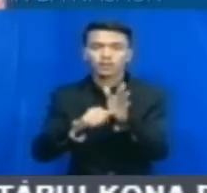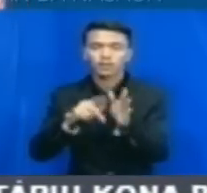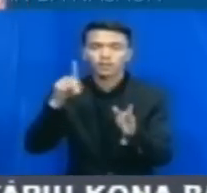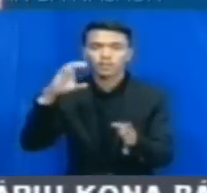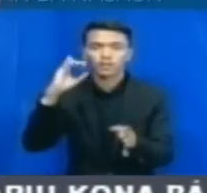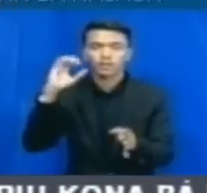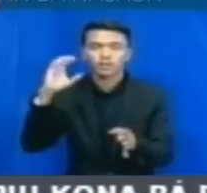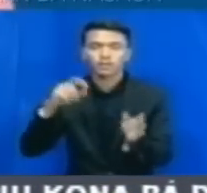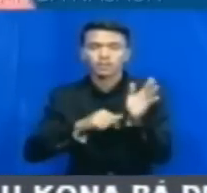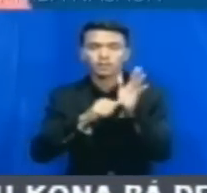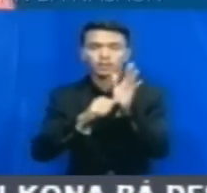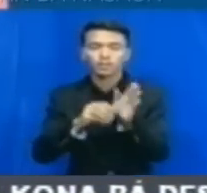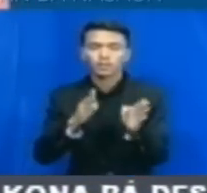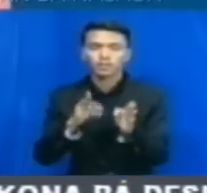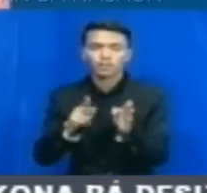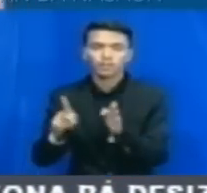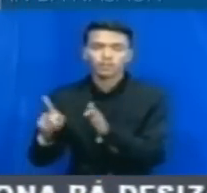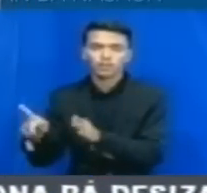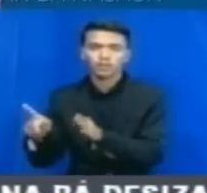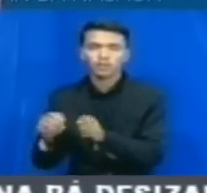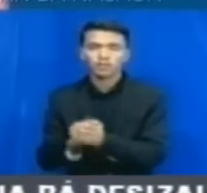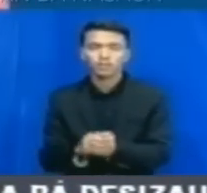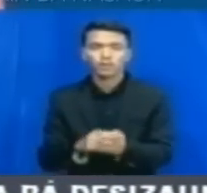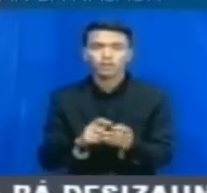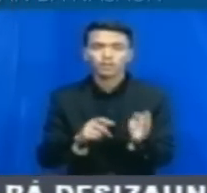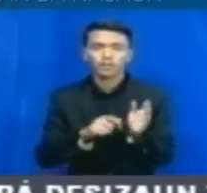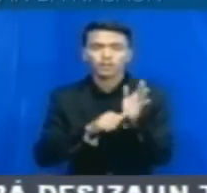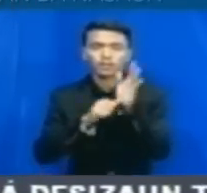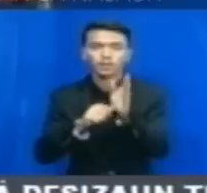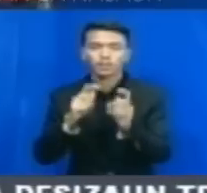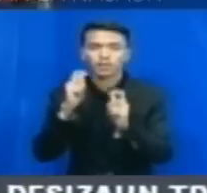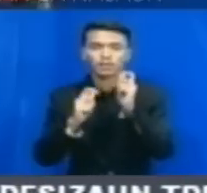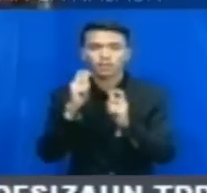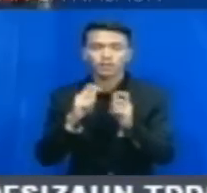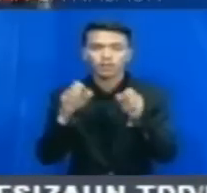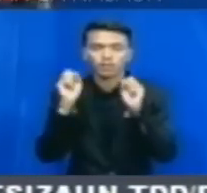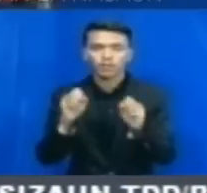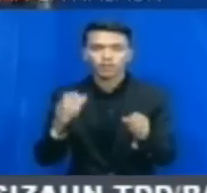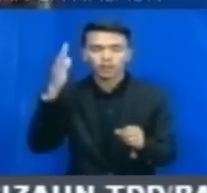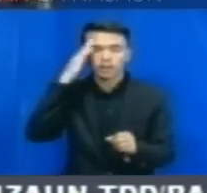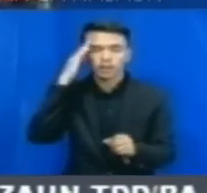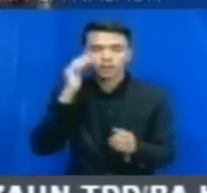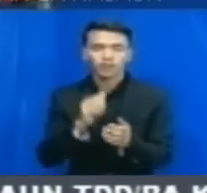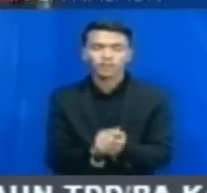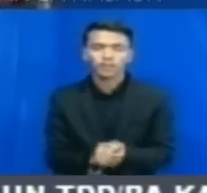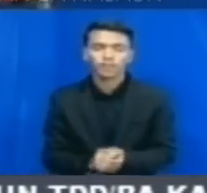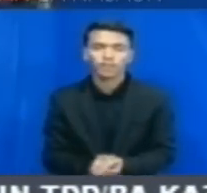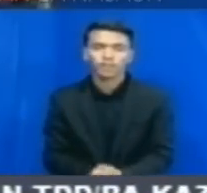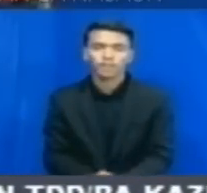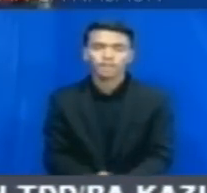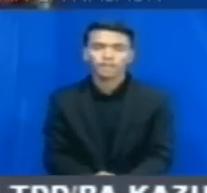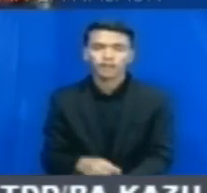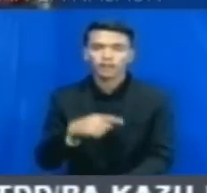presenta baia ia processo sumario ne apresenta bai tribunal depois on bai tribunal la prova beli justifica ne ba idana ana sama